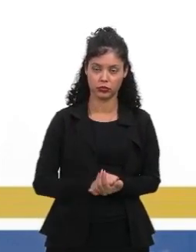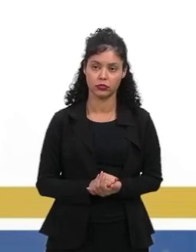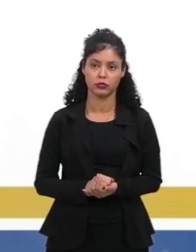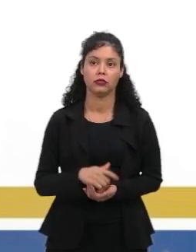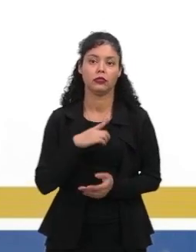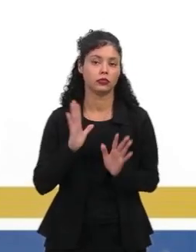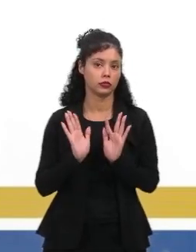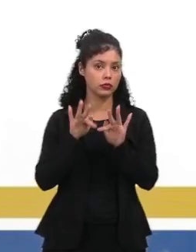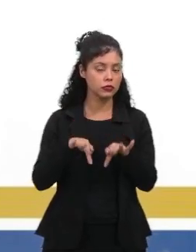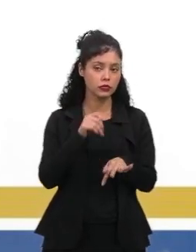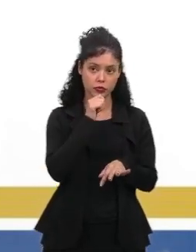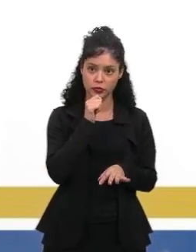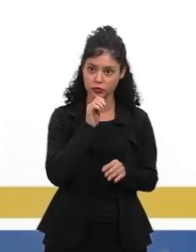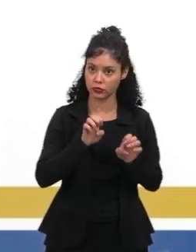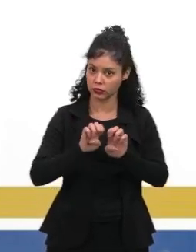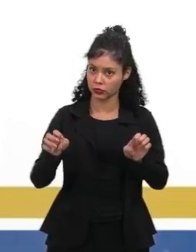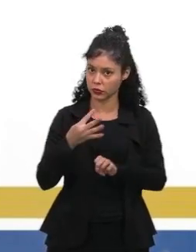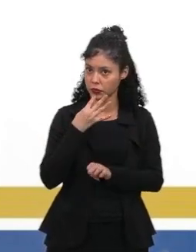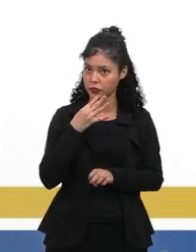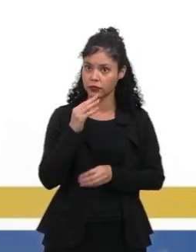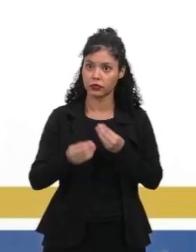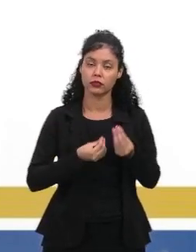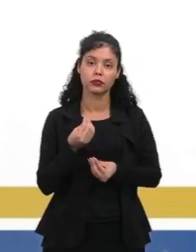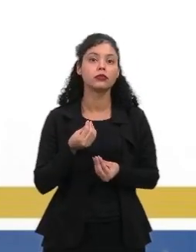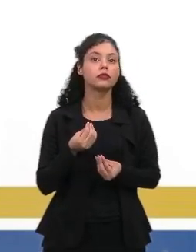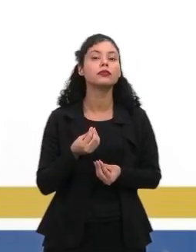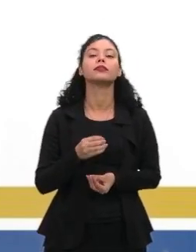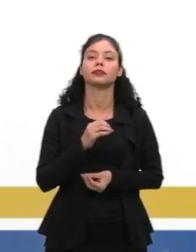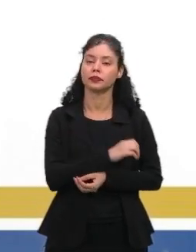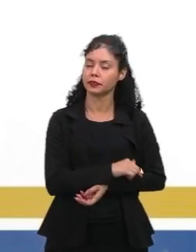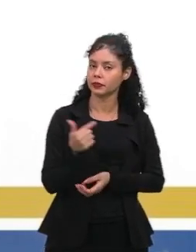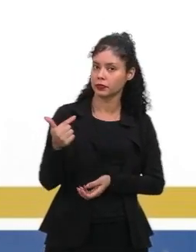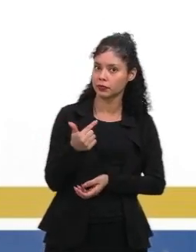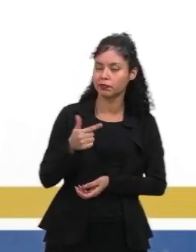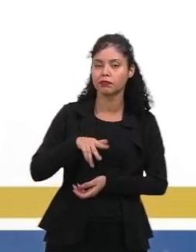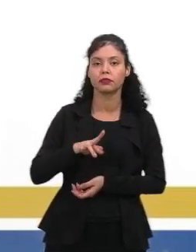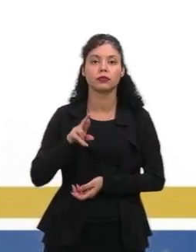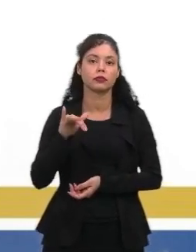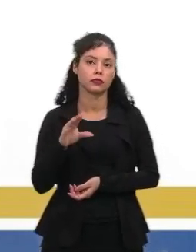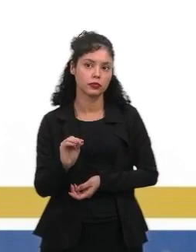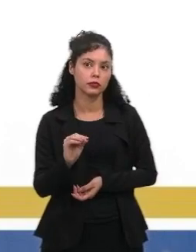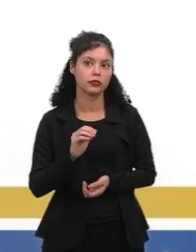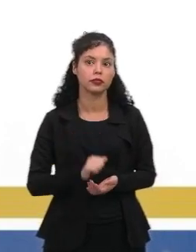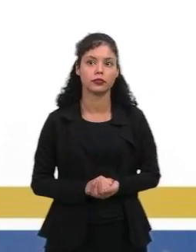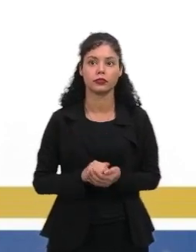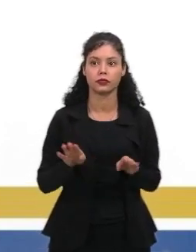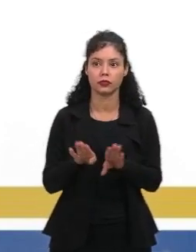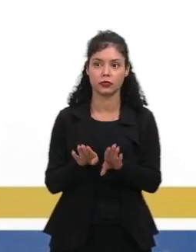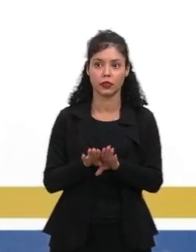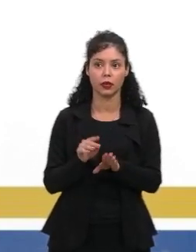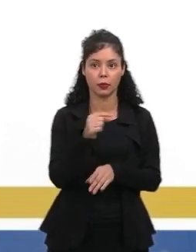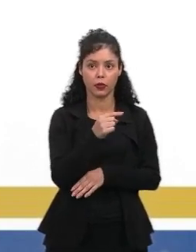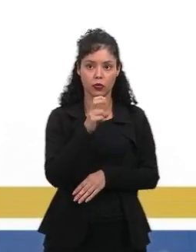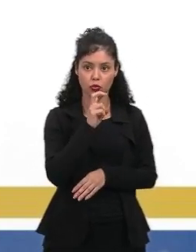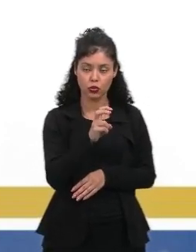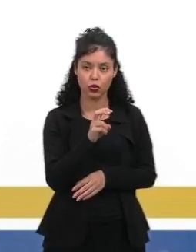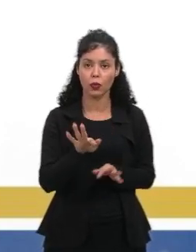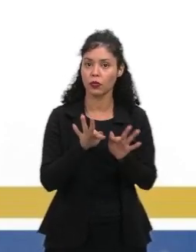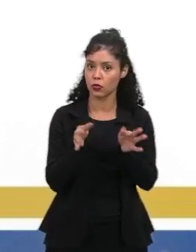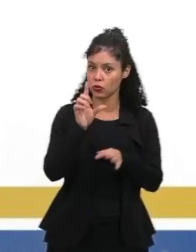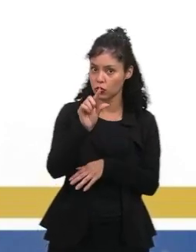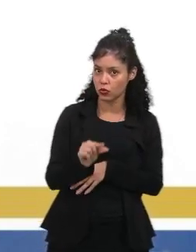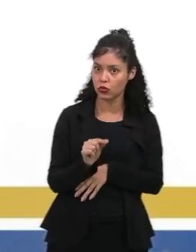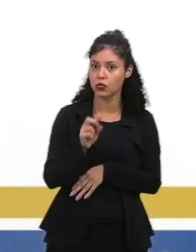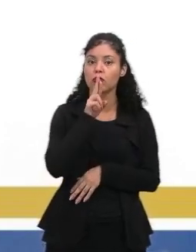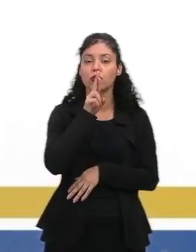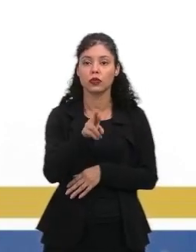Estamos chegando aqui numa equação bem conhecida, como é a equação de segundo grau. Esse 2x ao quadrado menos 5x ao quadrado, posso simplificar, né, fazer